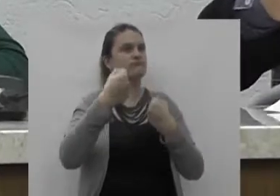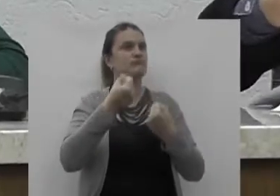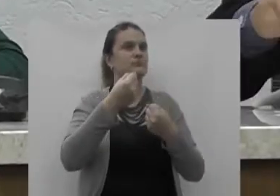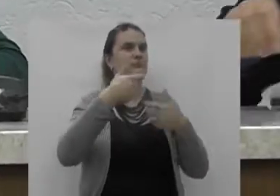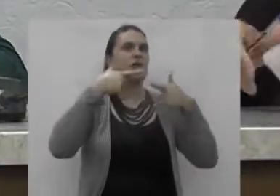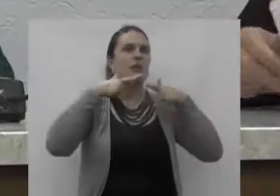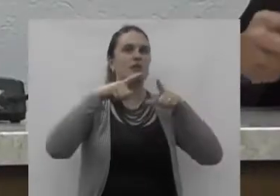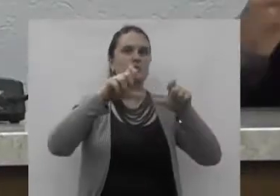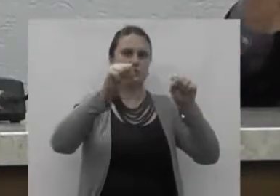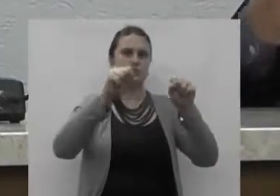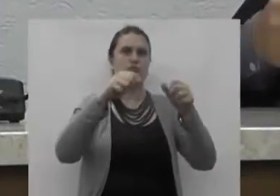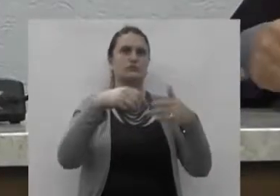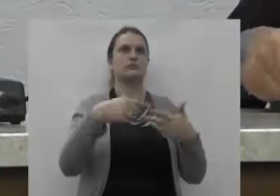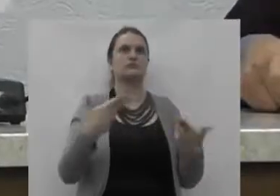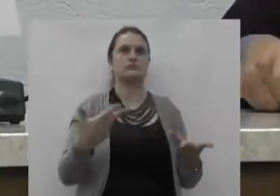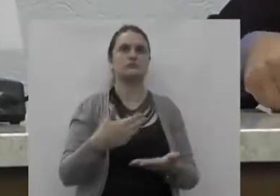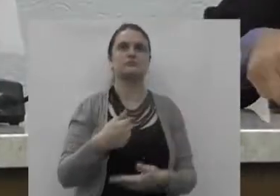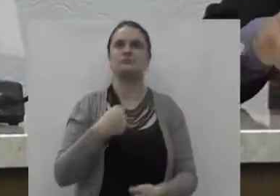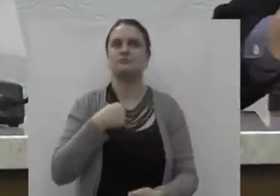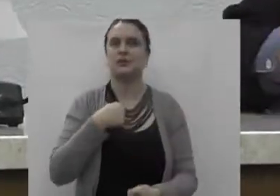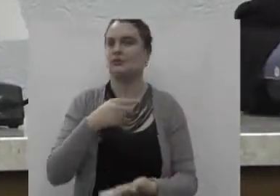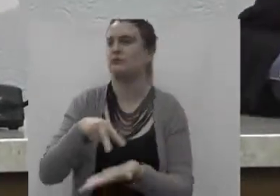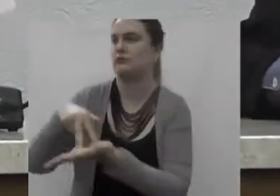empoderamento linguístico.